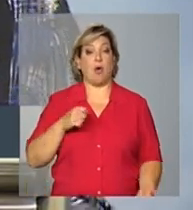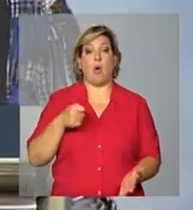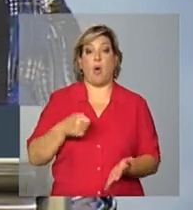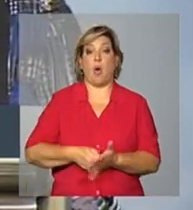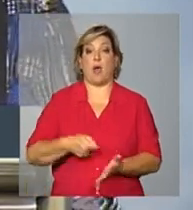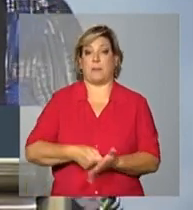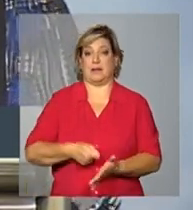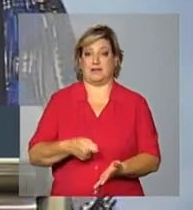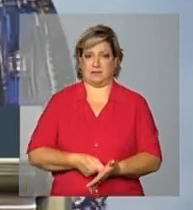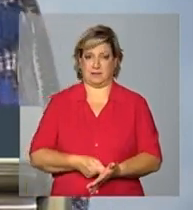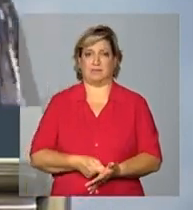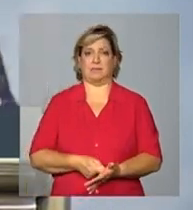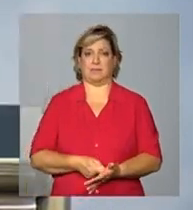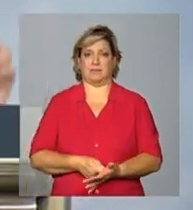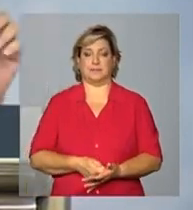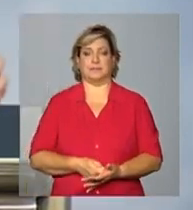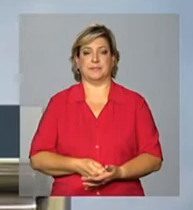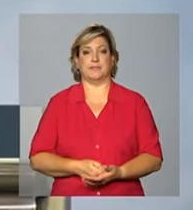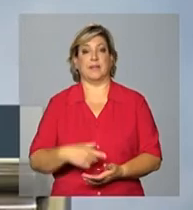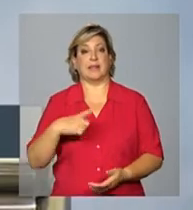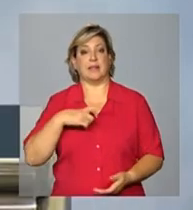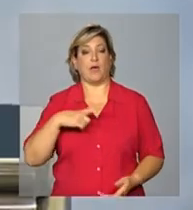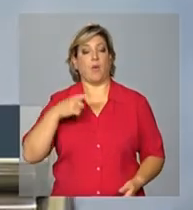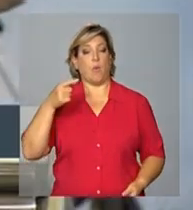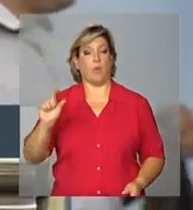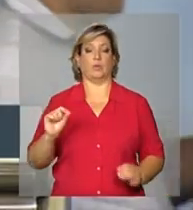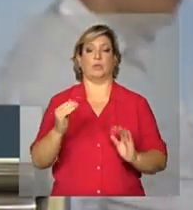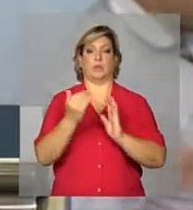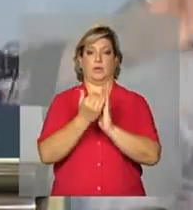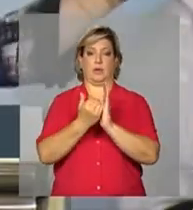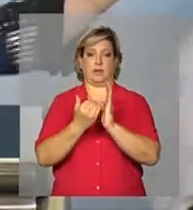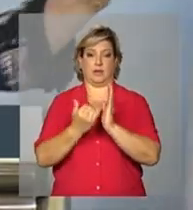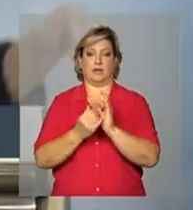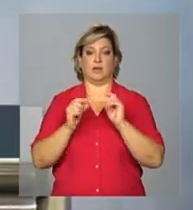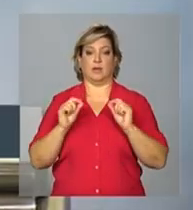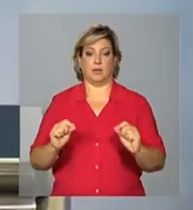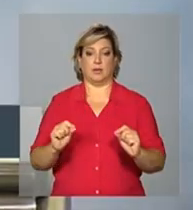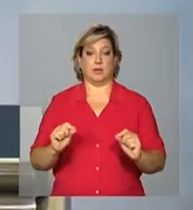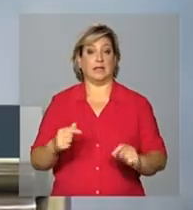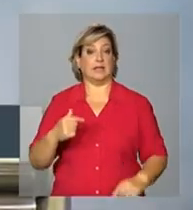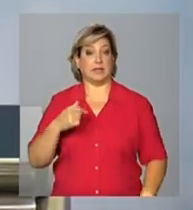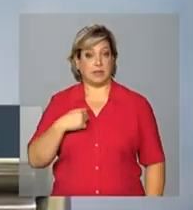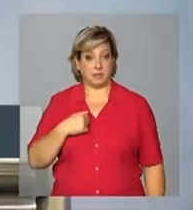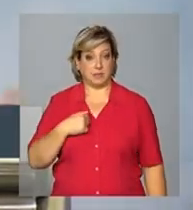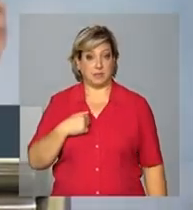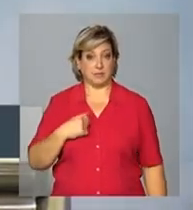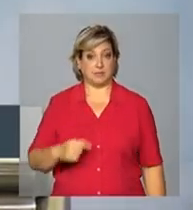obrigação ter um outro programa, que eu,